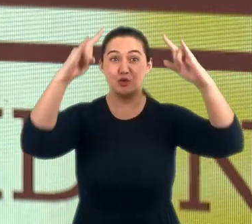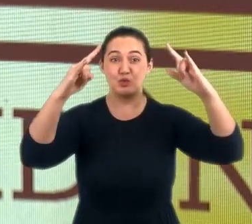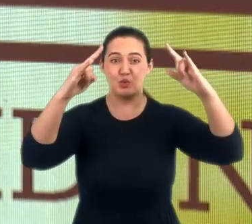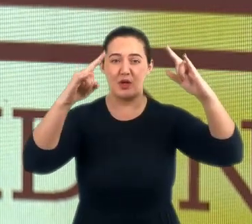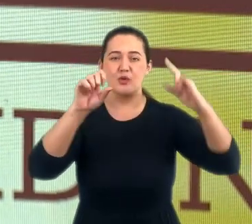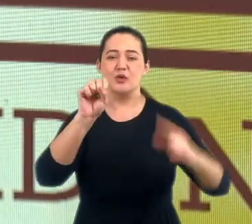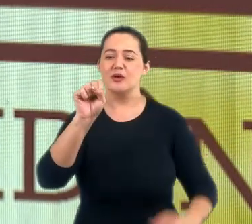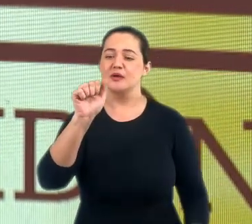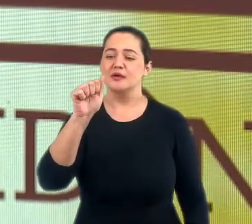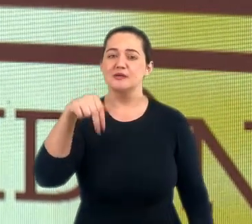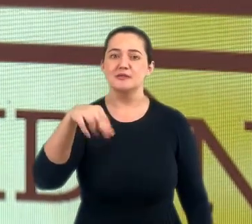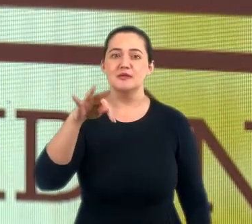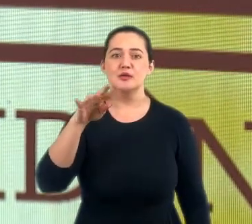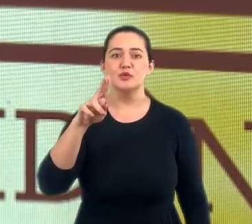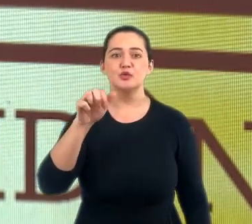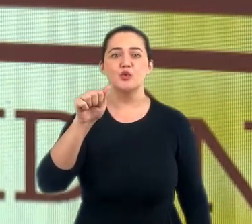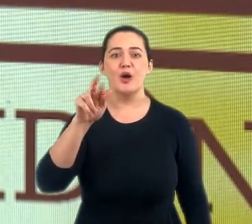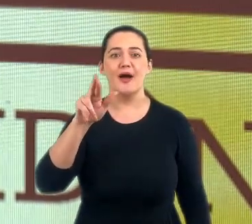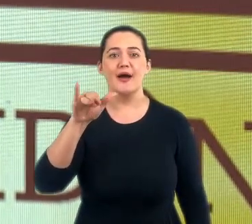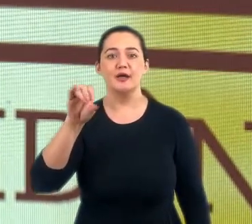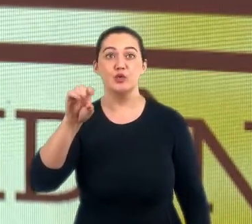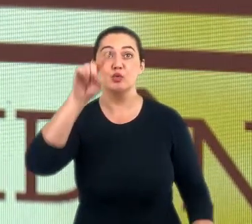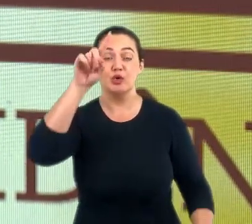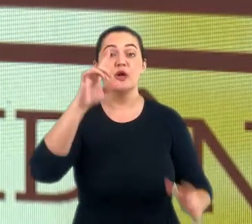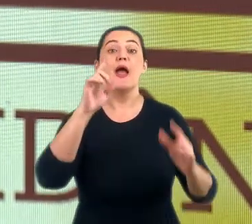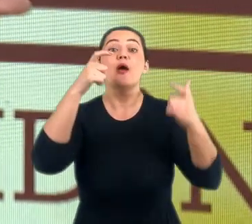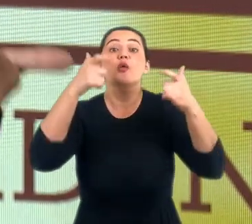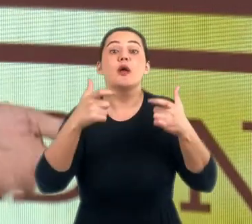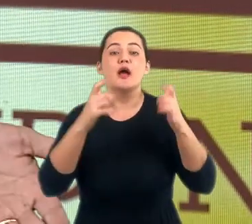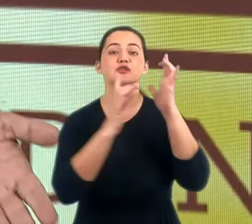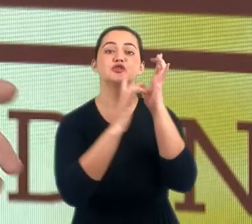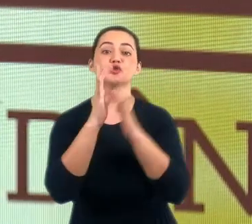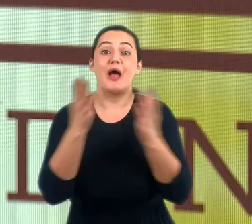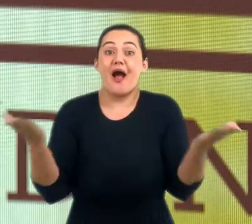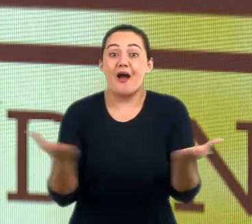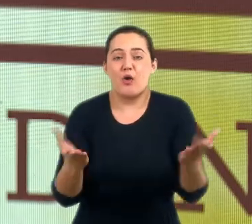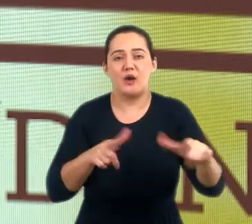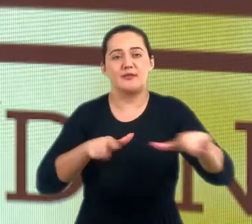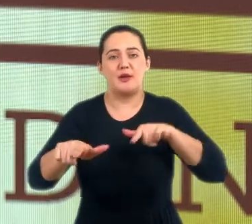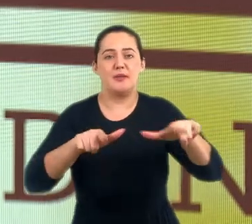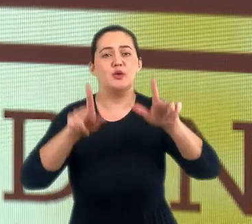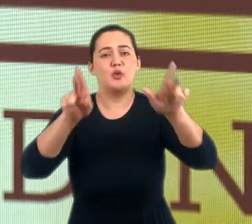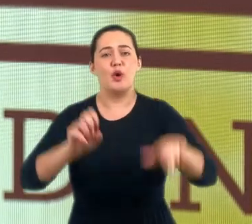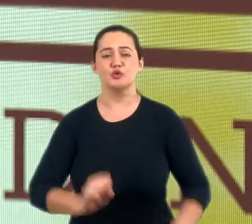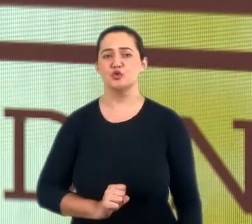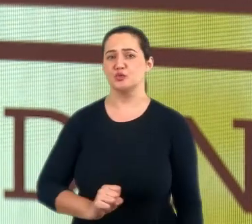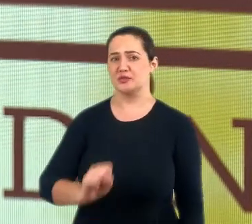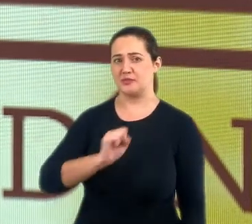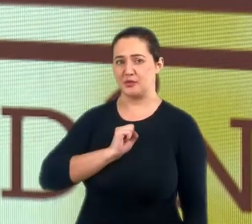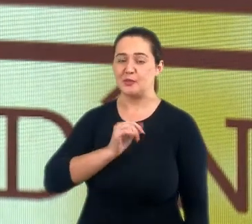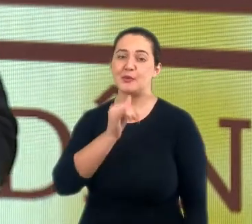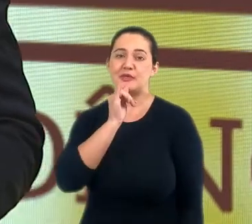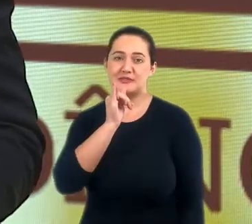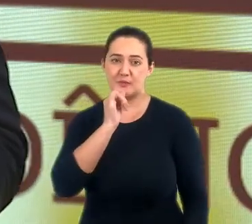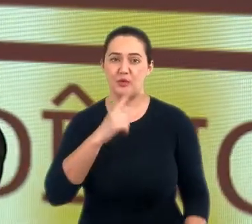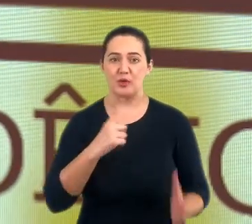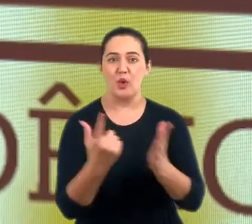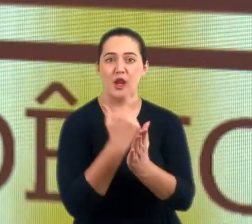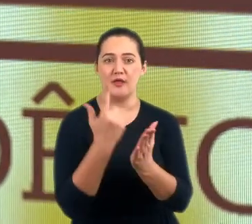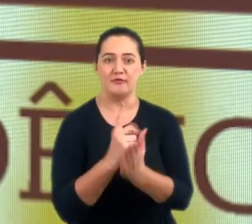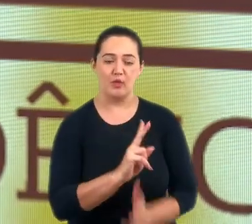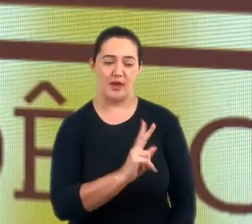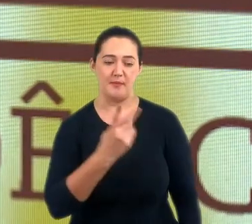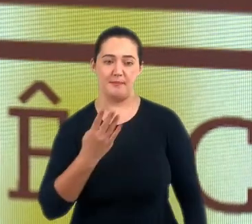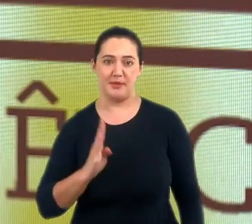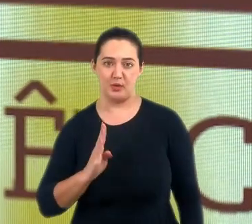é o local onde Jesus está agora atuando como nosso sumo sacerdote, conforme nós podemos ler, por exemplo, em Hebreus,